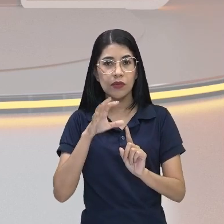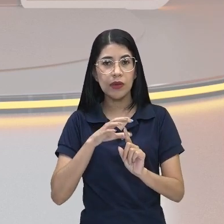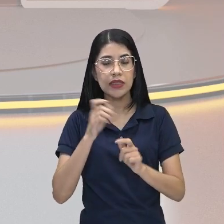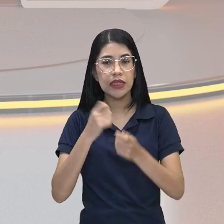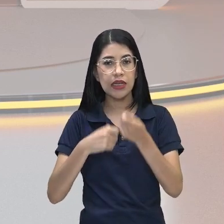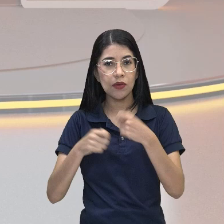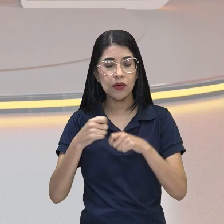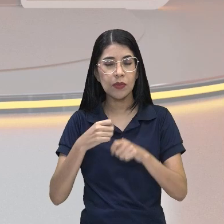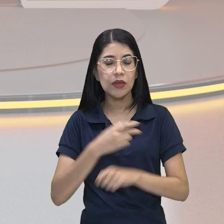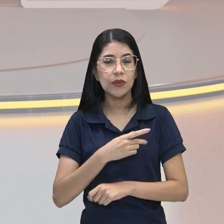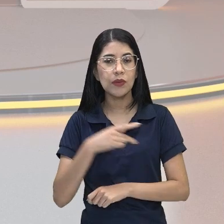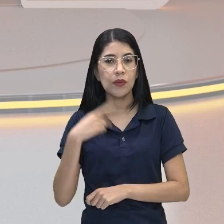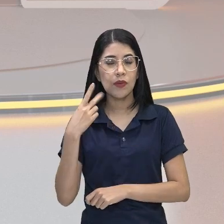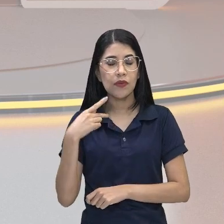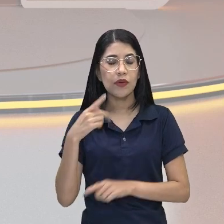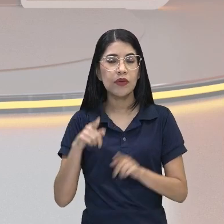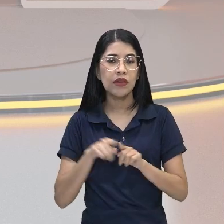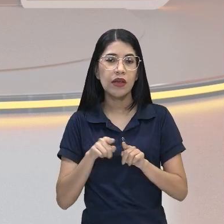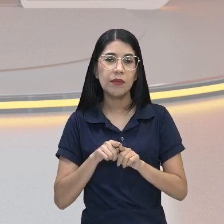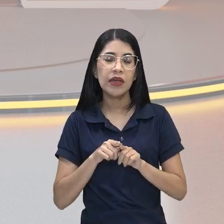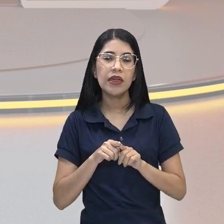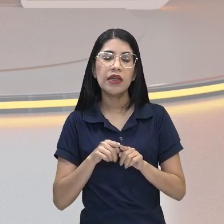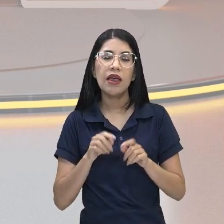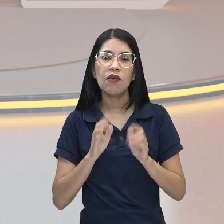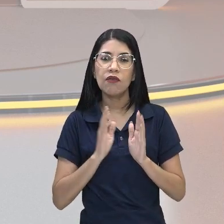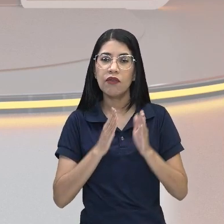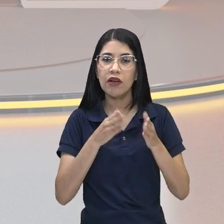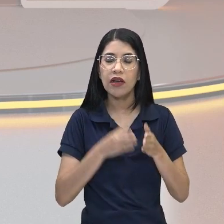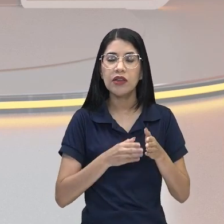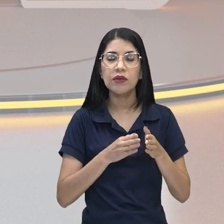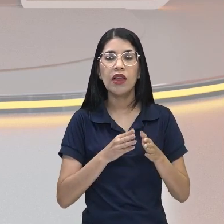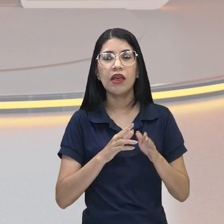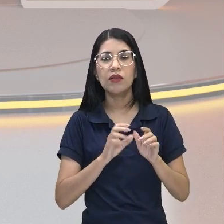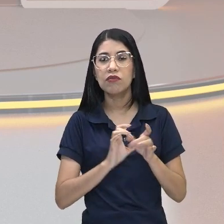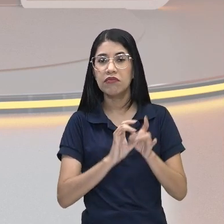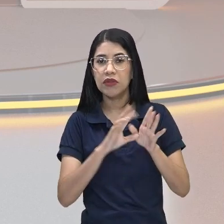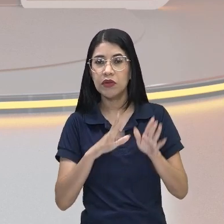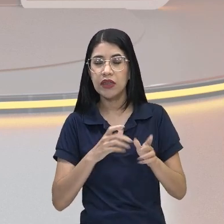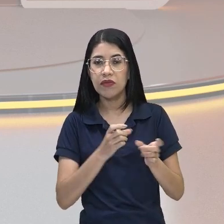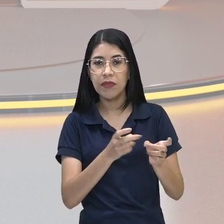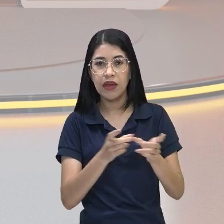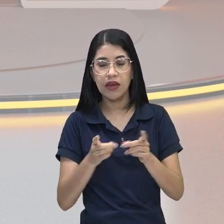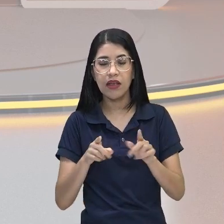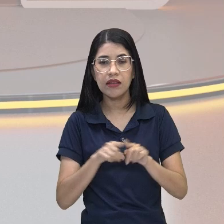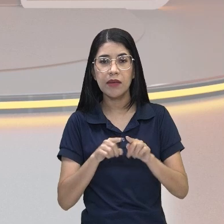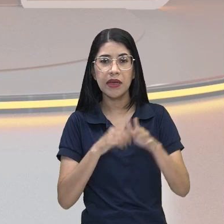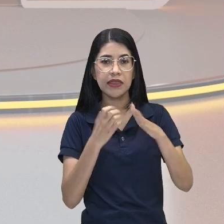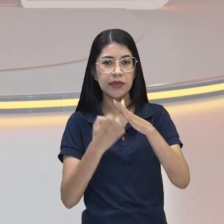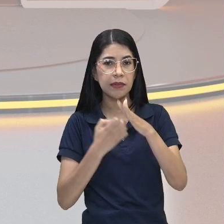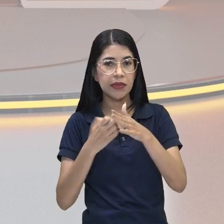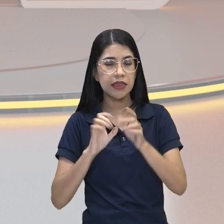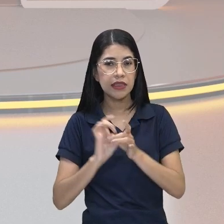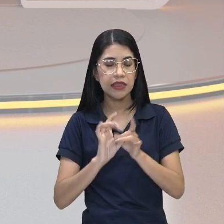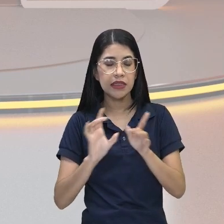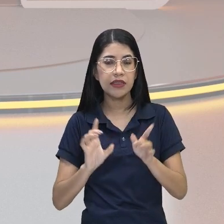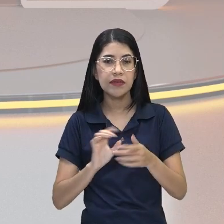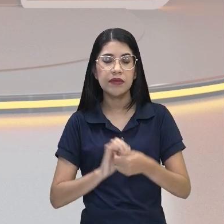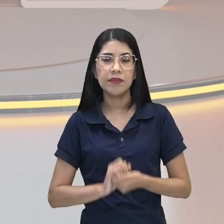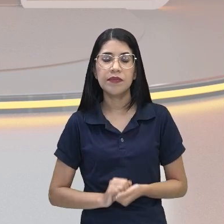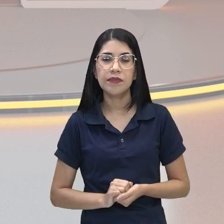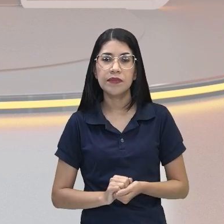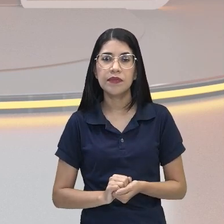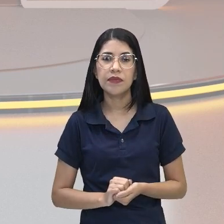ênfase no livre mercado e privatizações, né? Venda das empresas estatais.